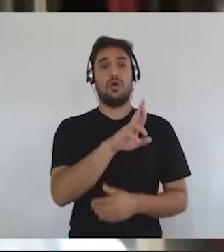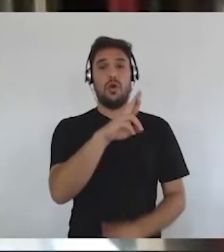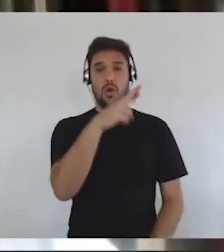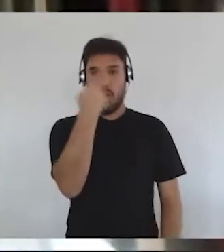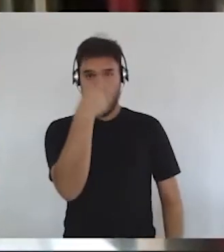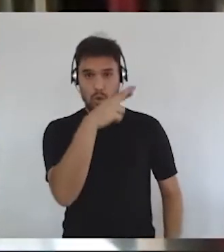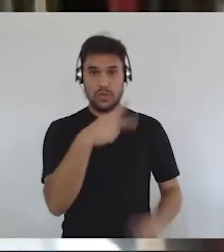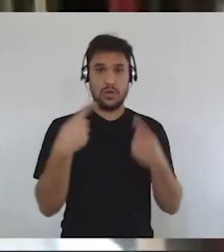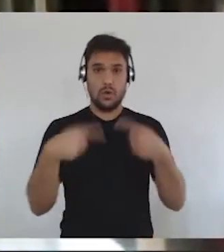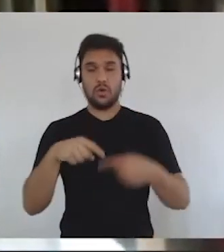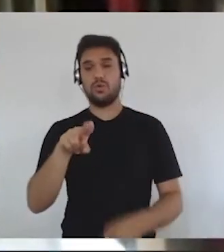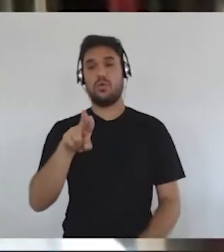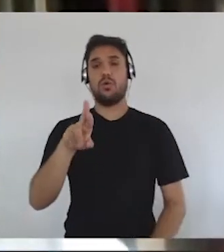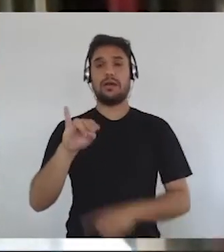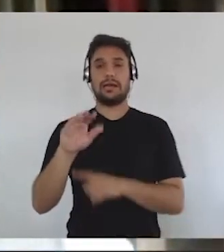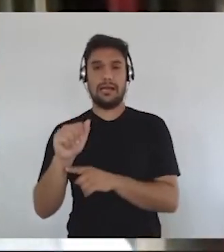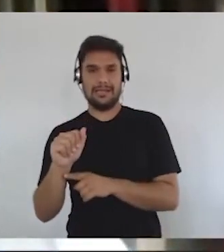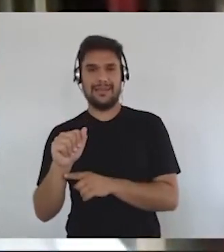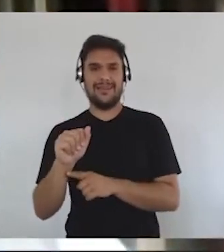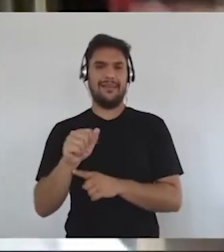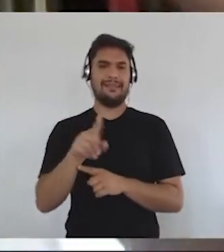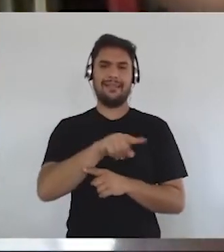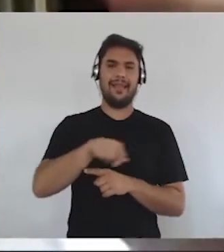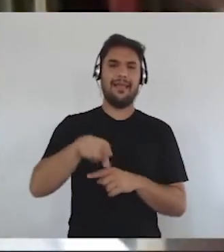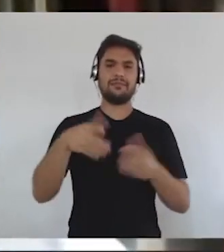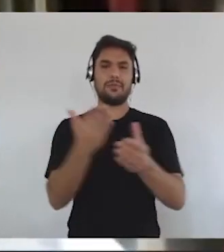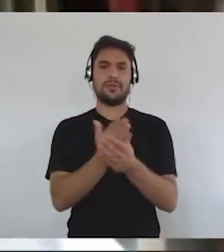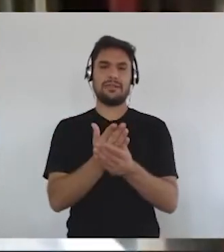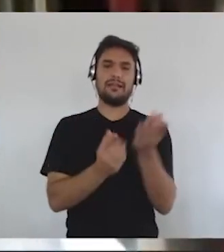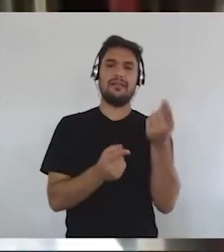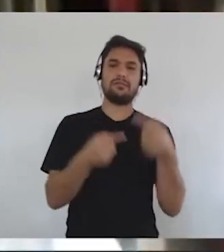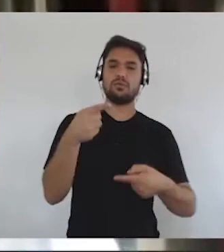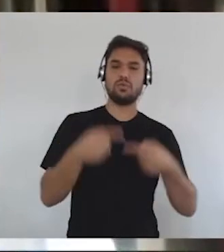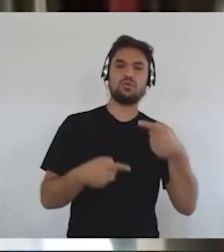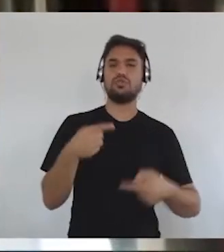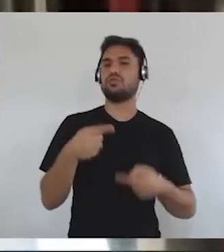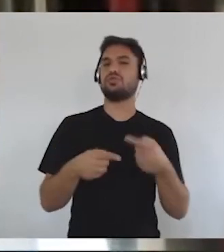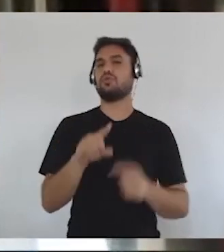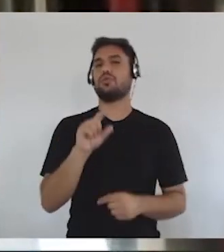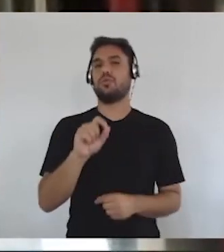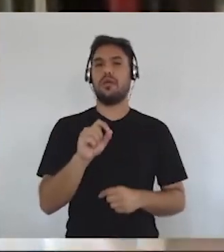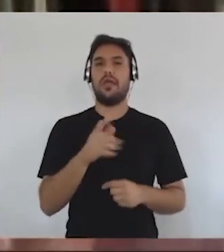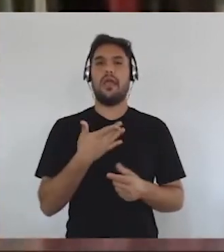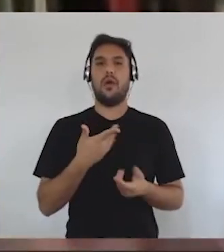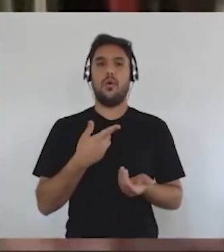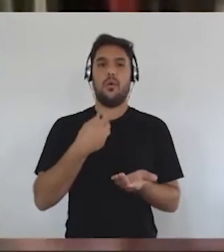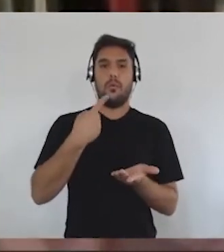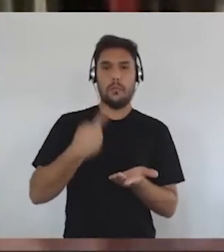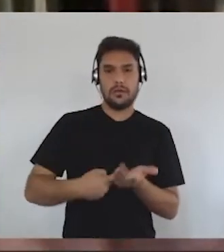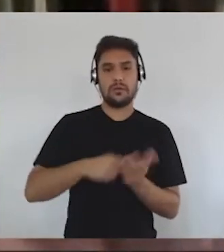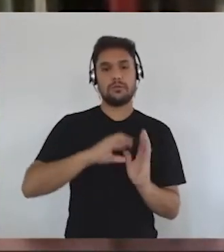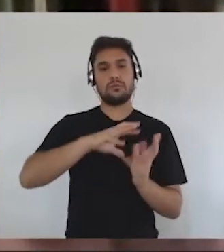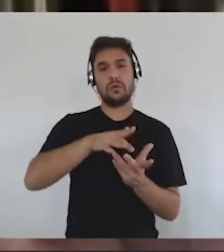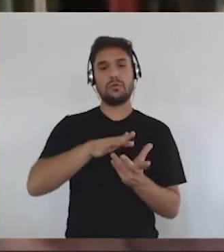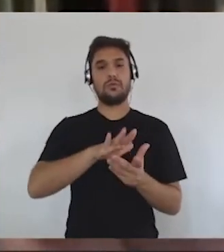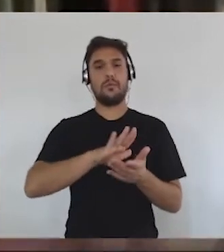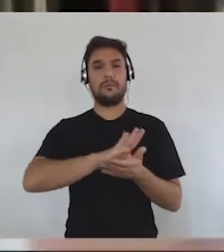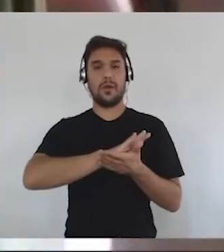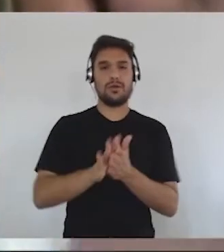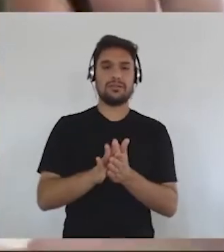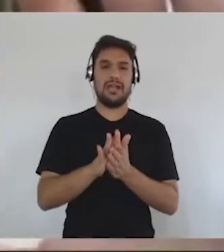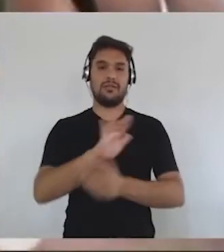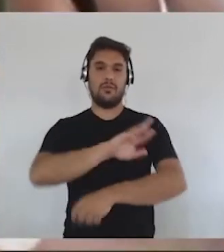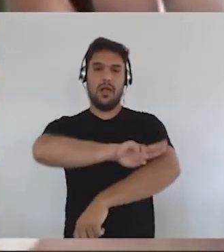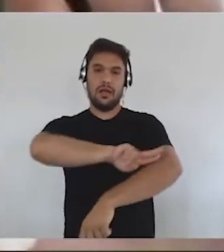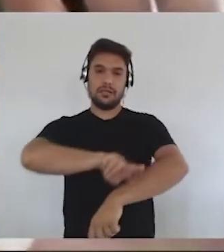Rússia versus Ucrânia, que discute a Convenção internacional sobre discriminação racial, esse